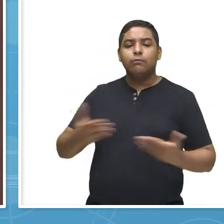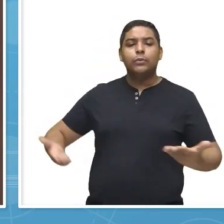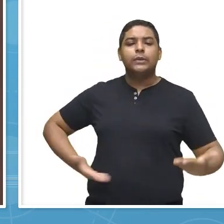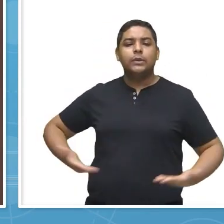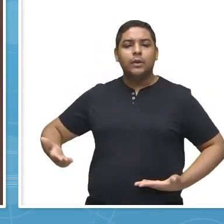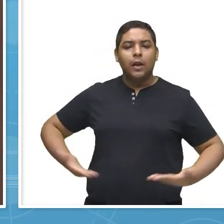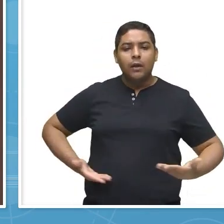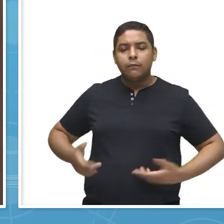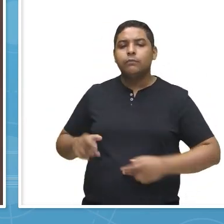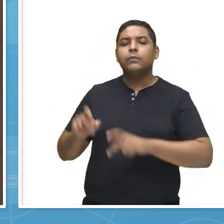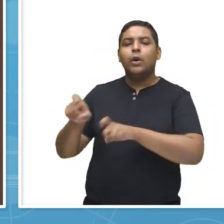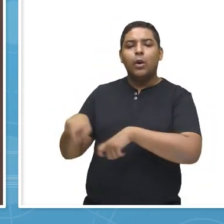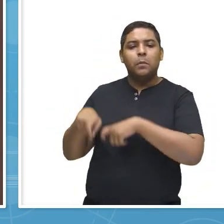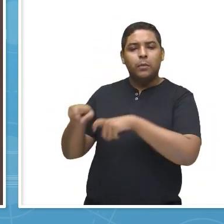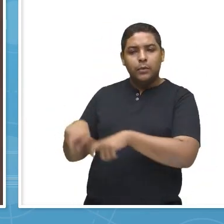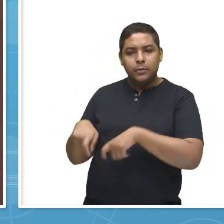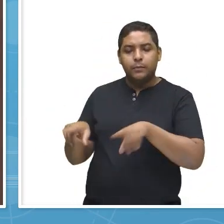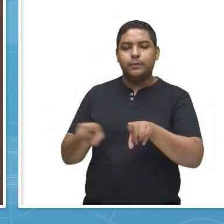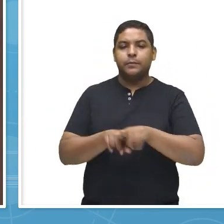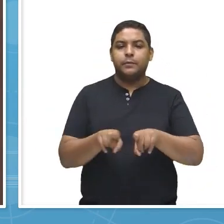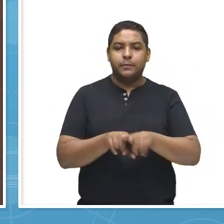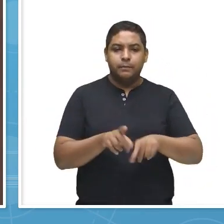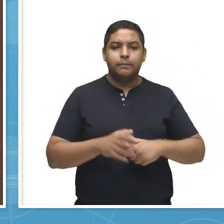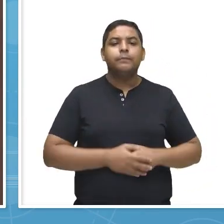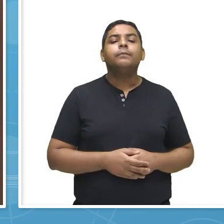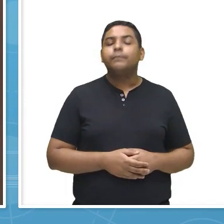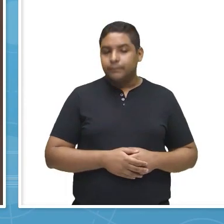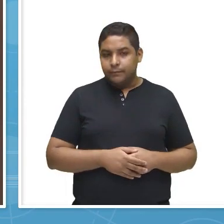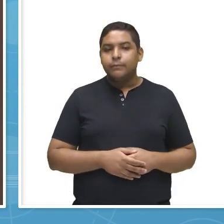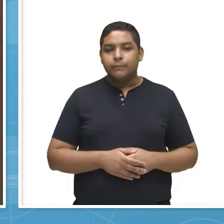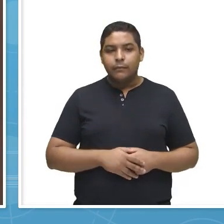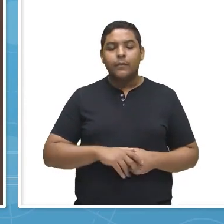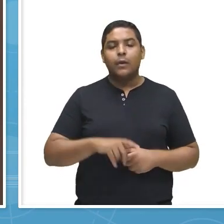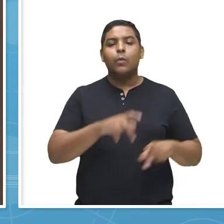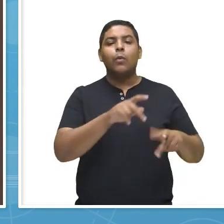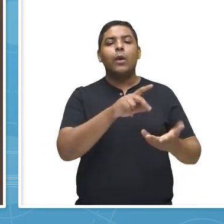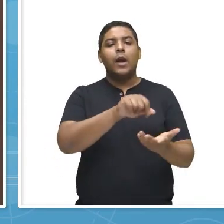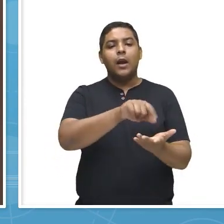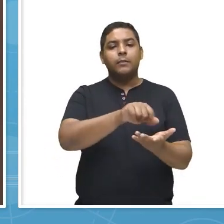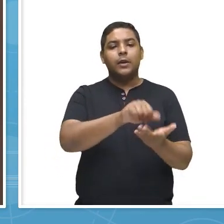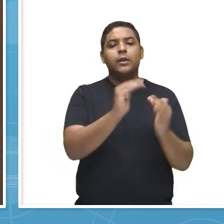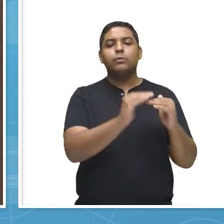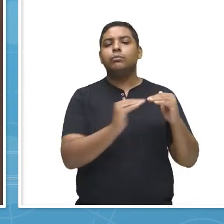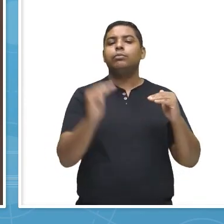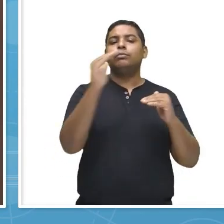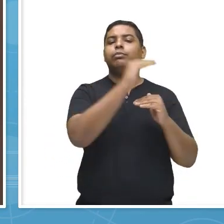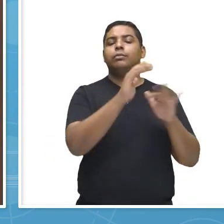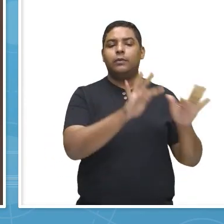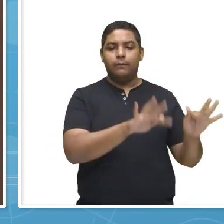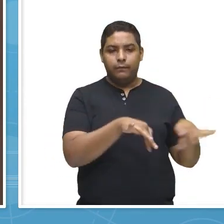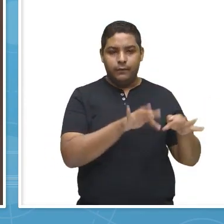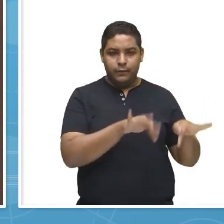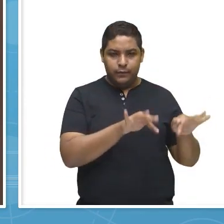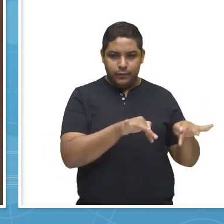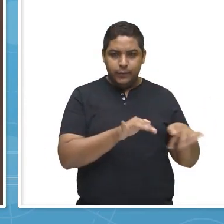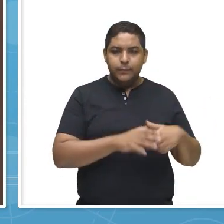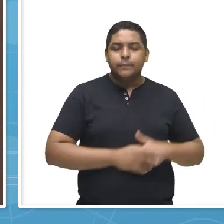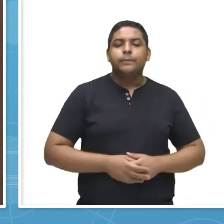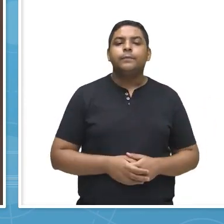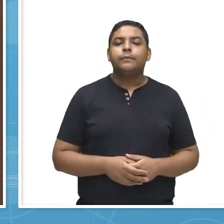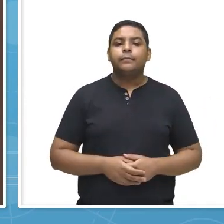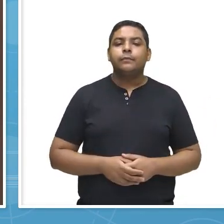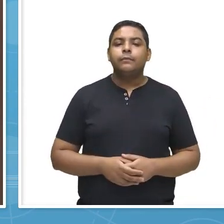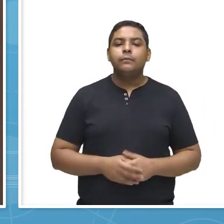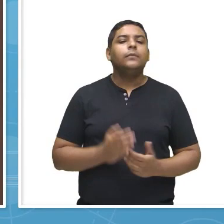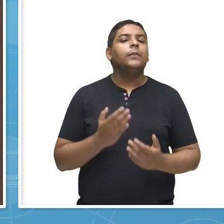bom? Então, o capitalismo veio para sobrepor o feudalismo, tá? Continuando os nossos